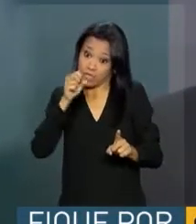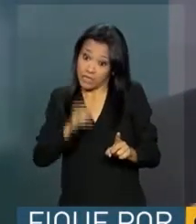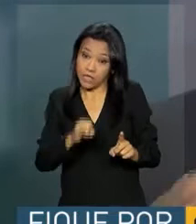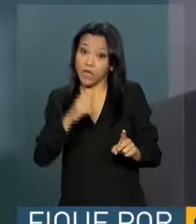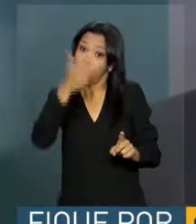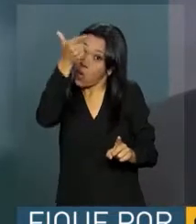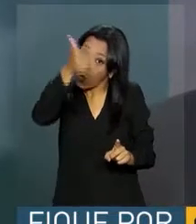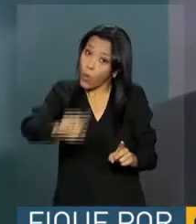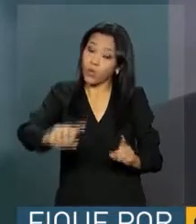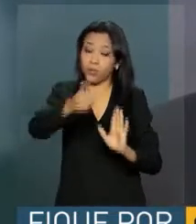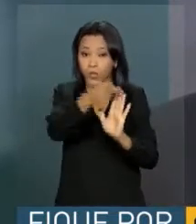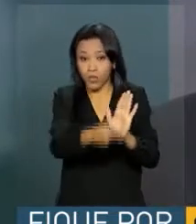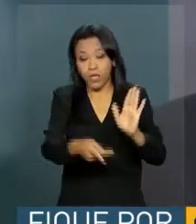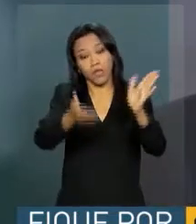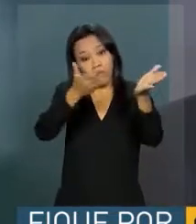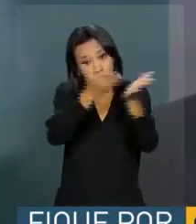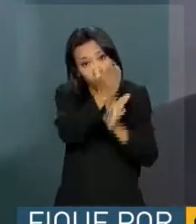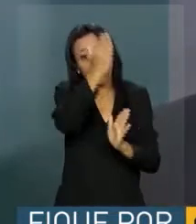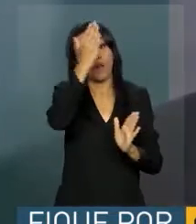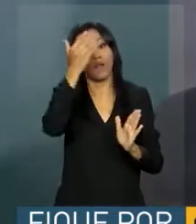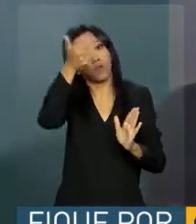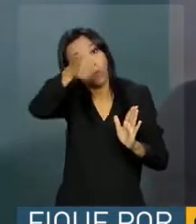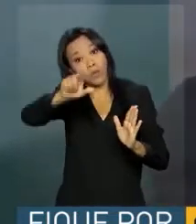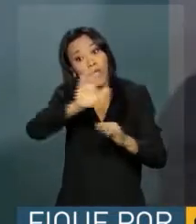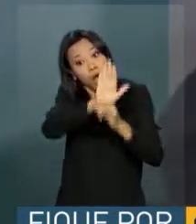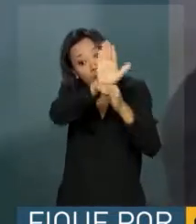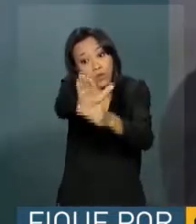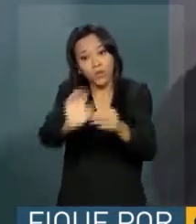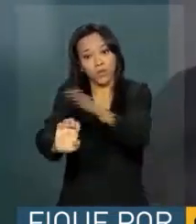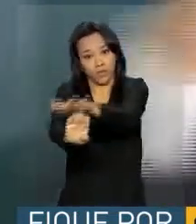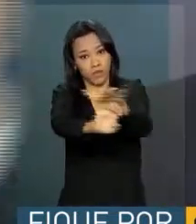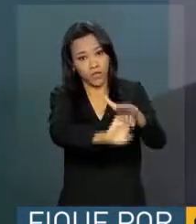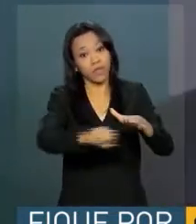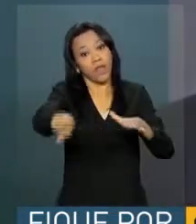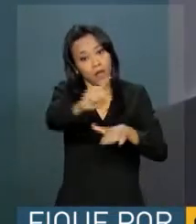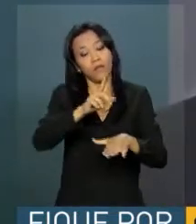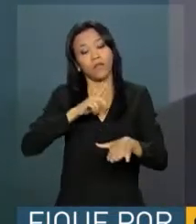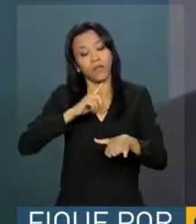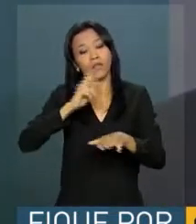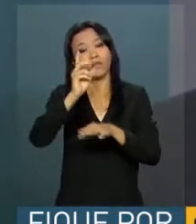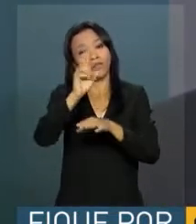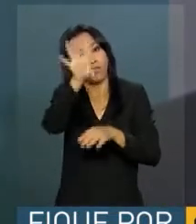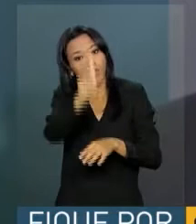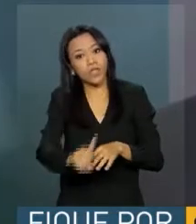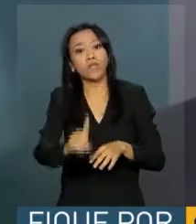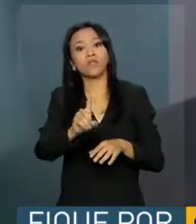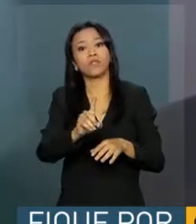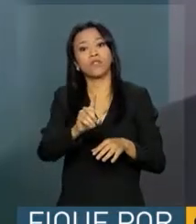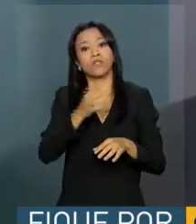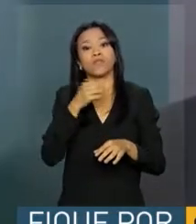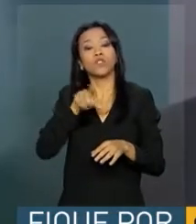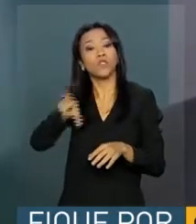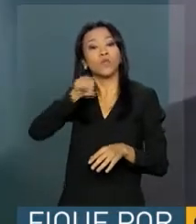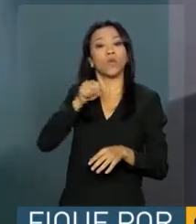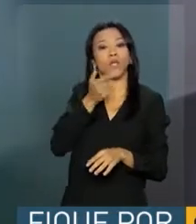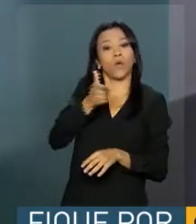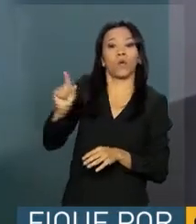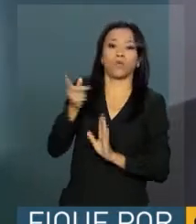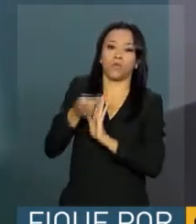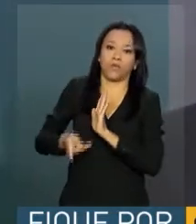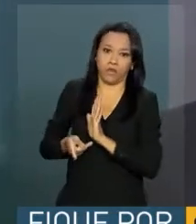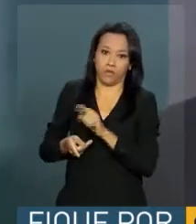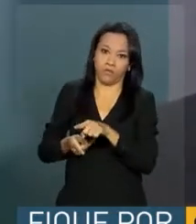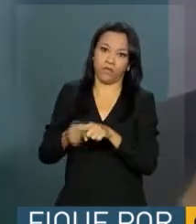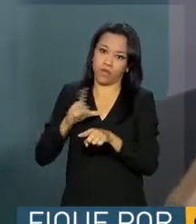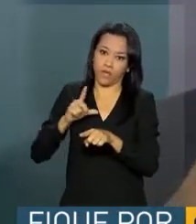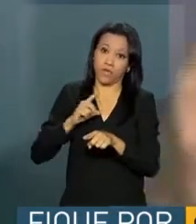um outro projeto, qualquer que dê mais benefícios, a empresa terá o direito de migrar para o outro projeto. Isso é muito importante, porque